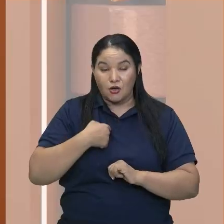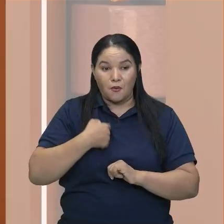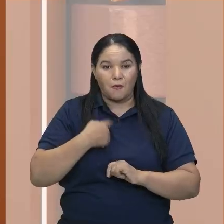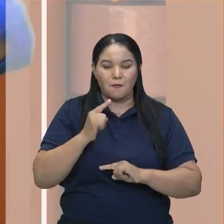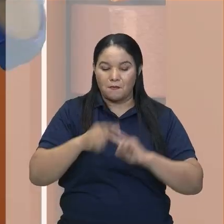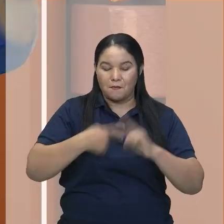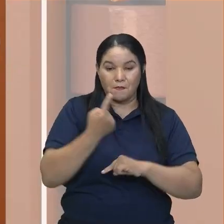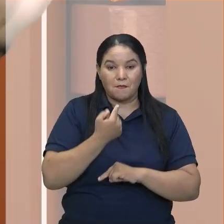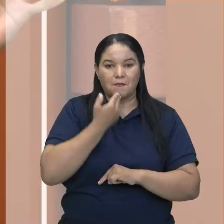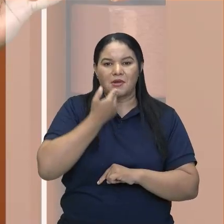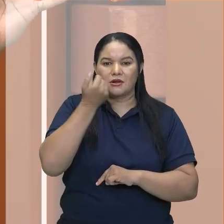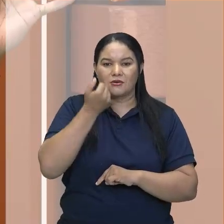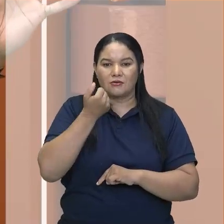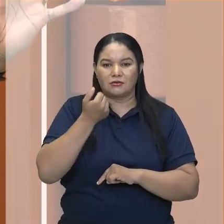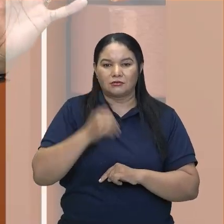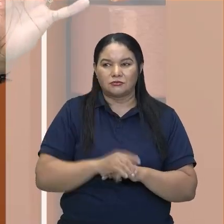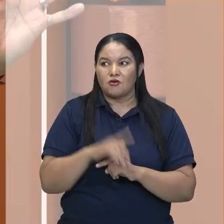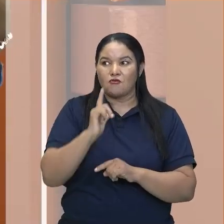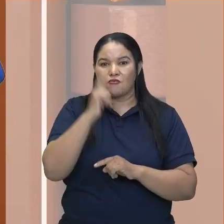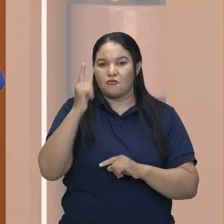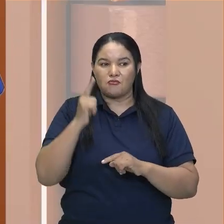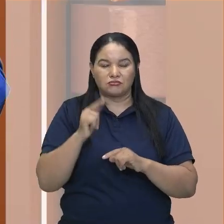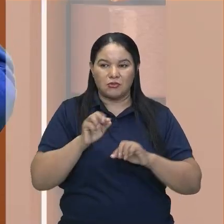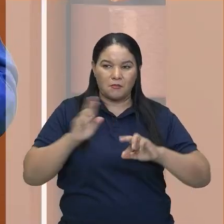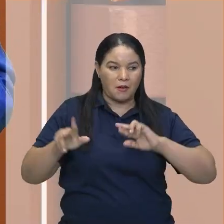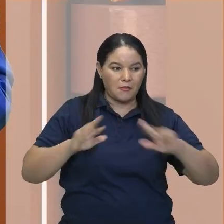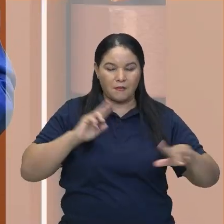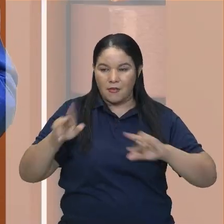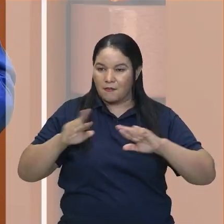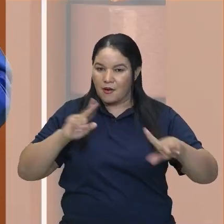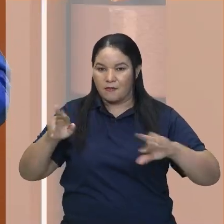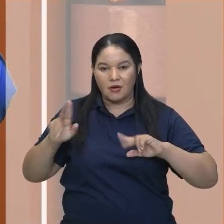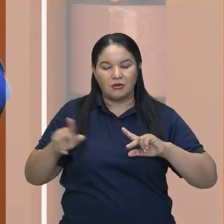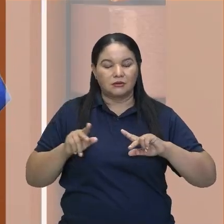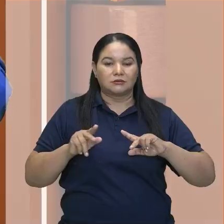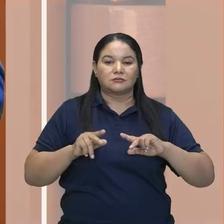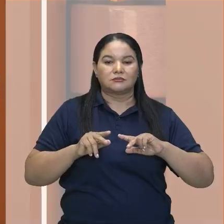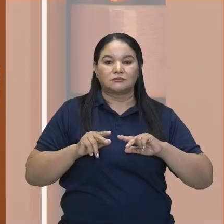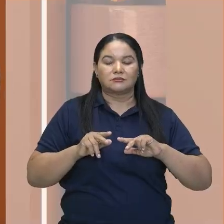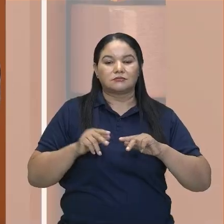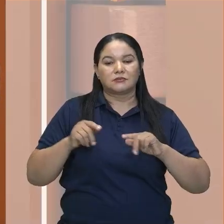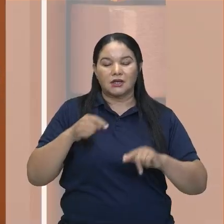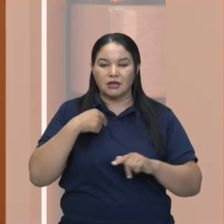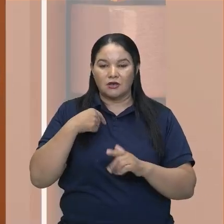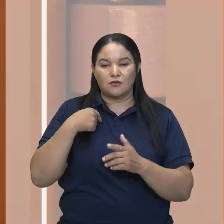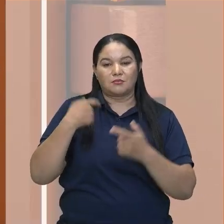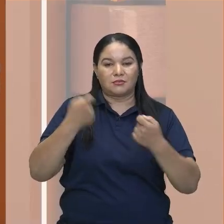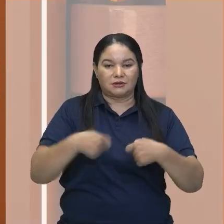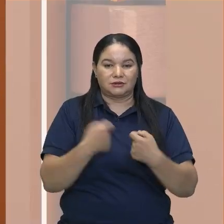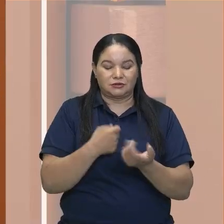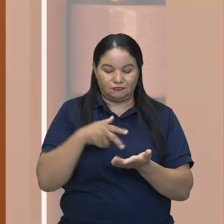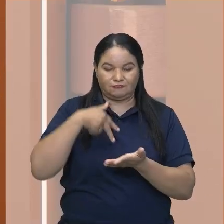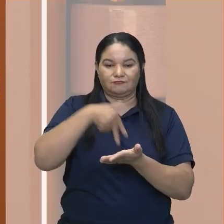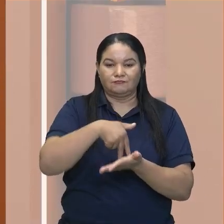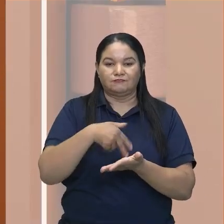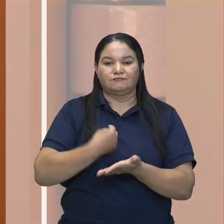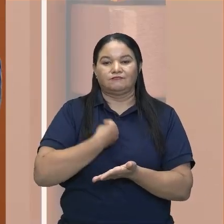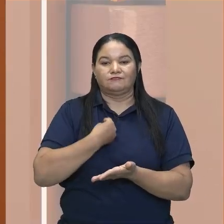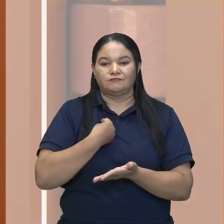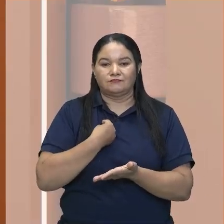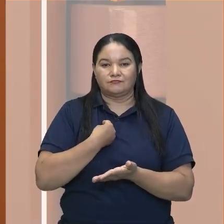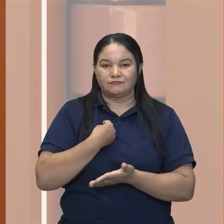para esta sociedade. Não interessa se os outros não são. Eu tenho que ser. Eu tenho que ser. Entenderam